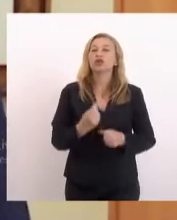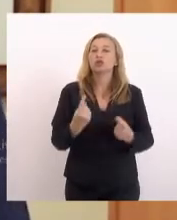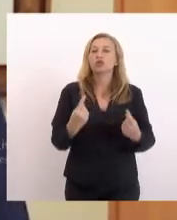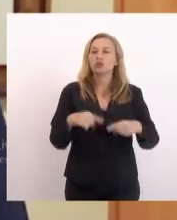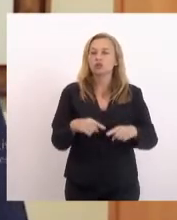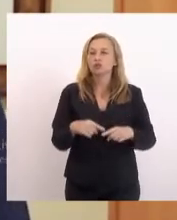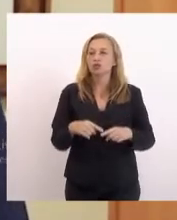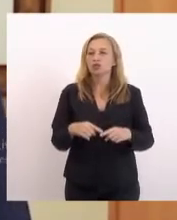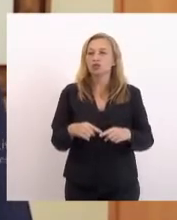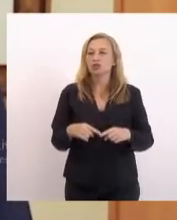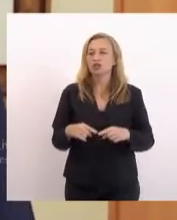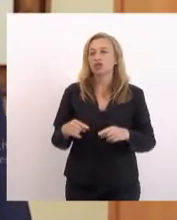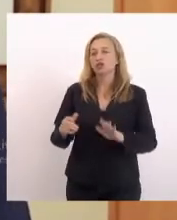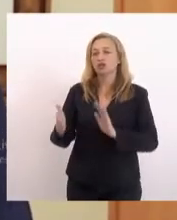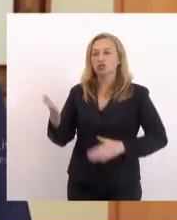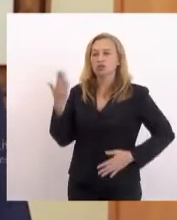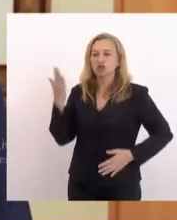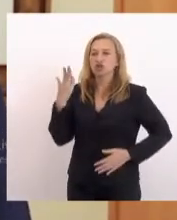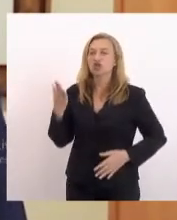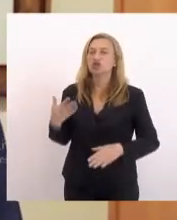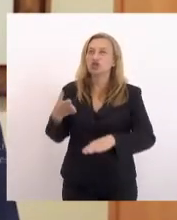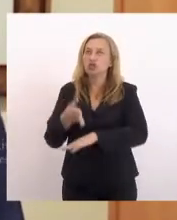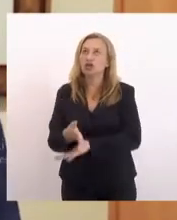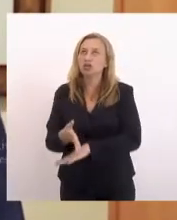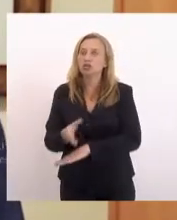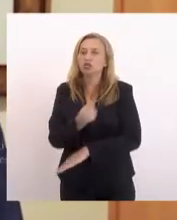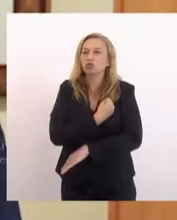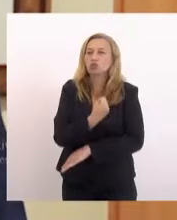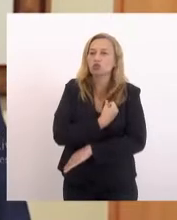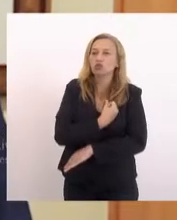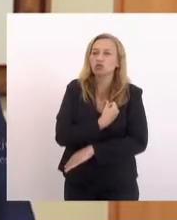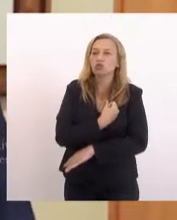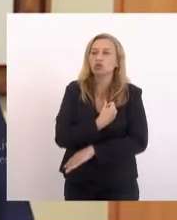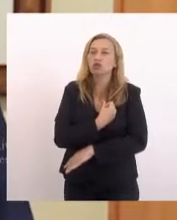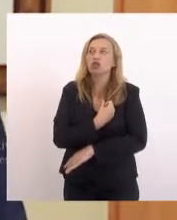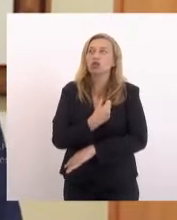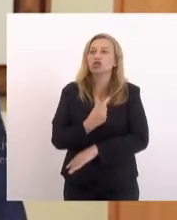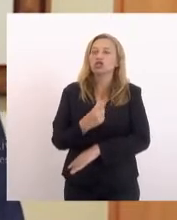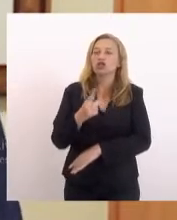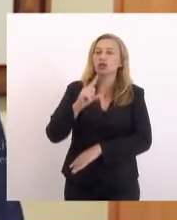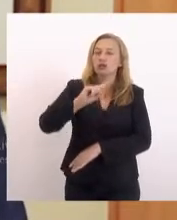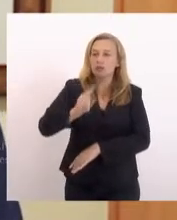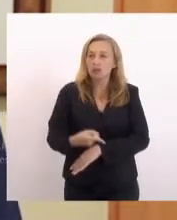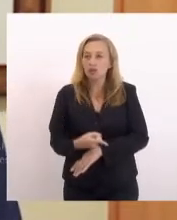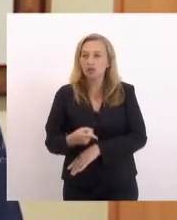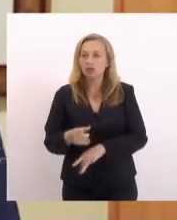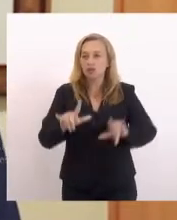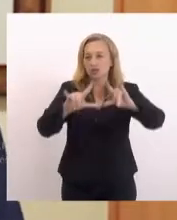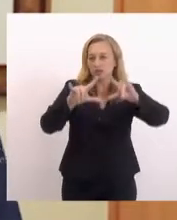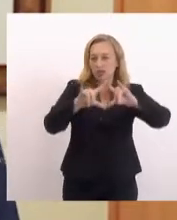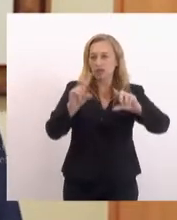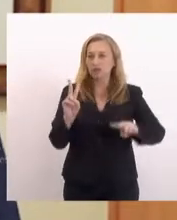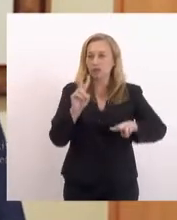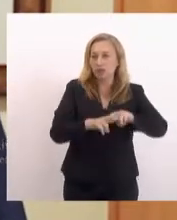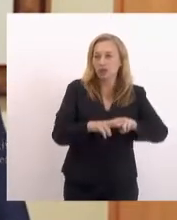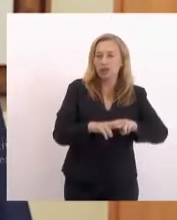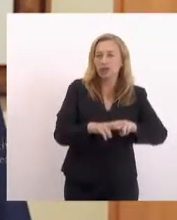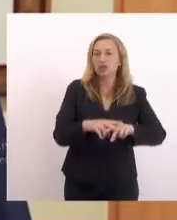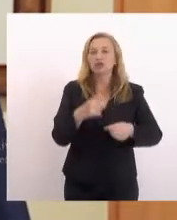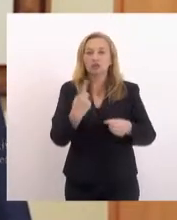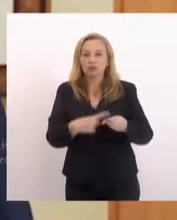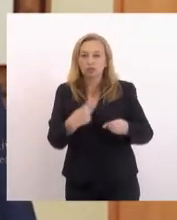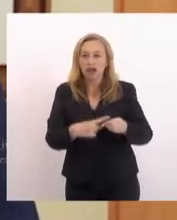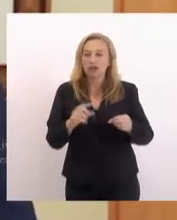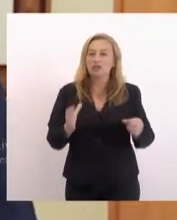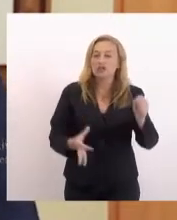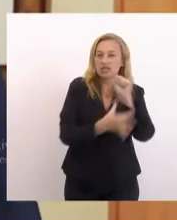organizações criminosas, chegamos à incrível marca de 1.000 milicianos presos. O lançamento do Bairro Seguro, com 31 bases na